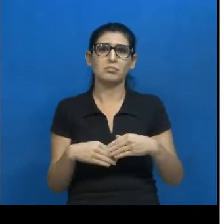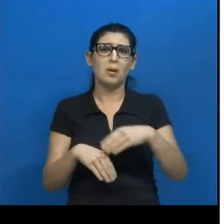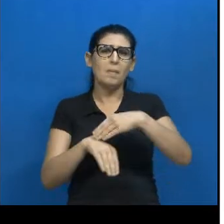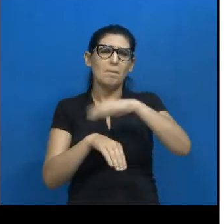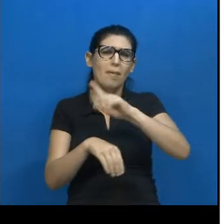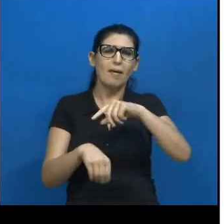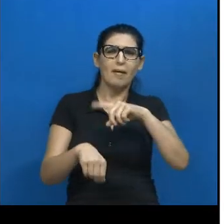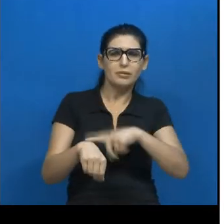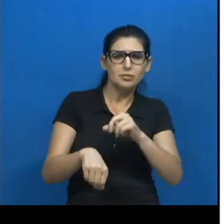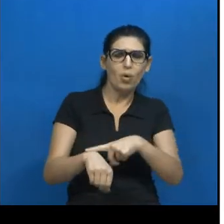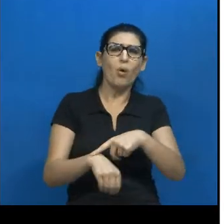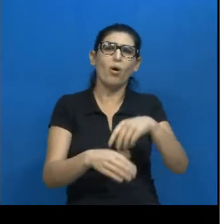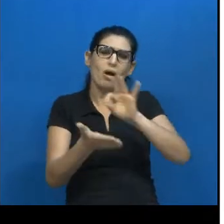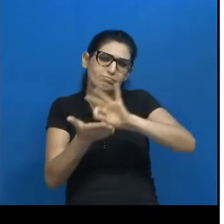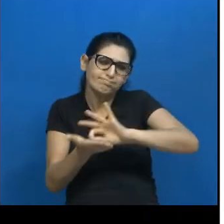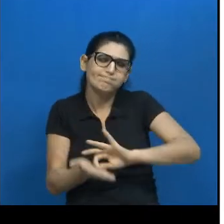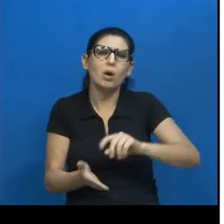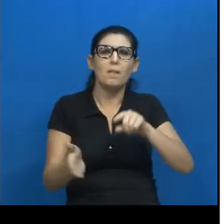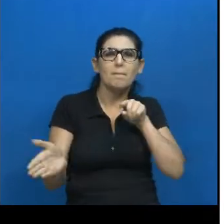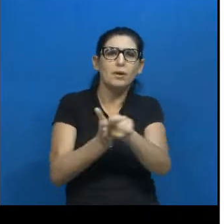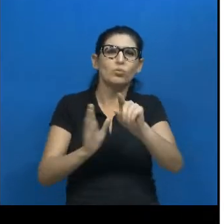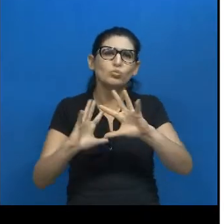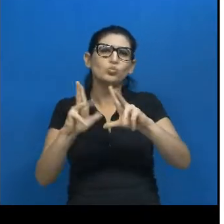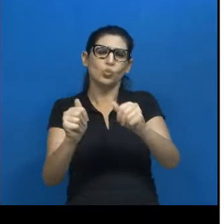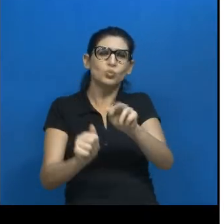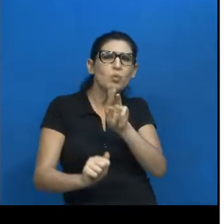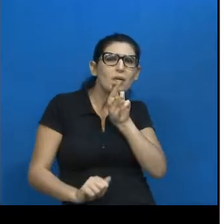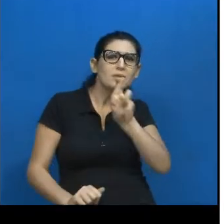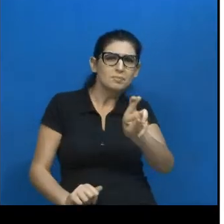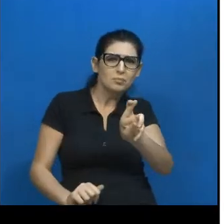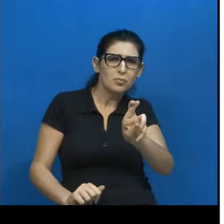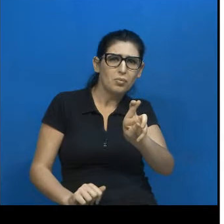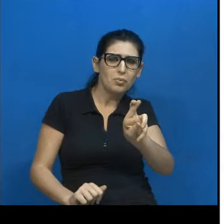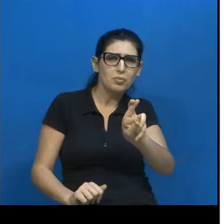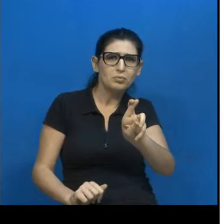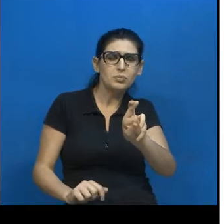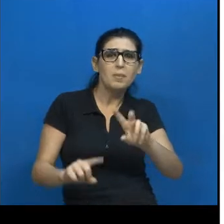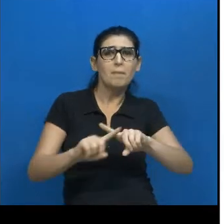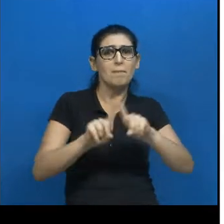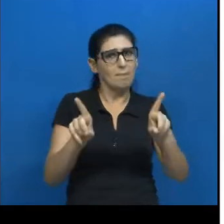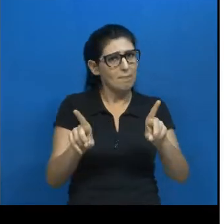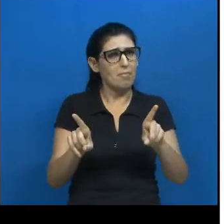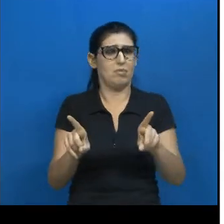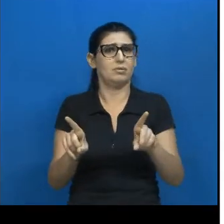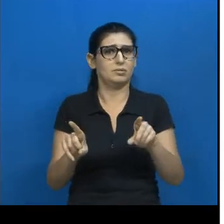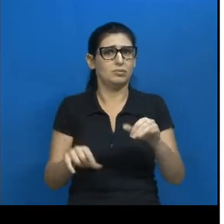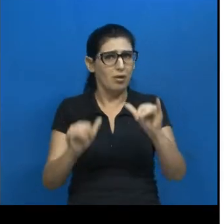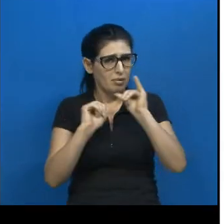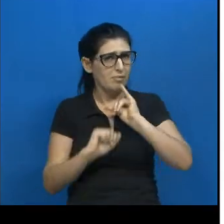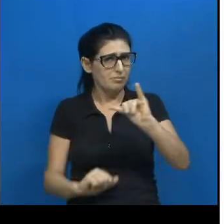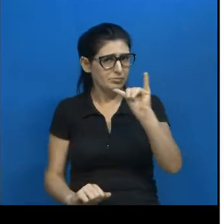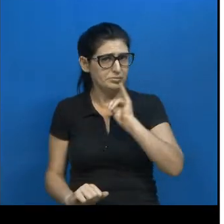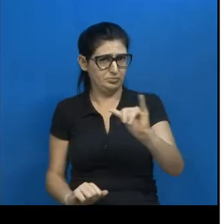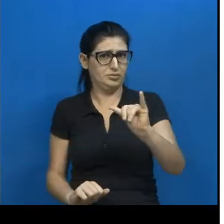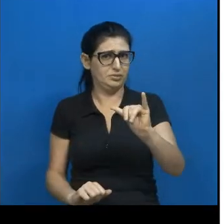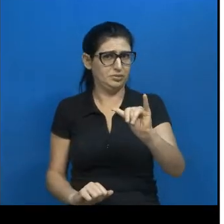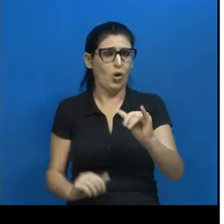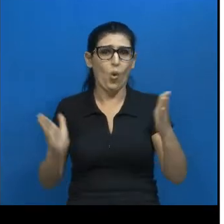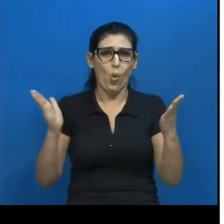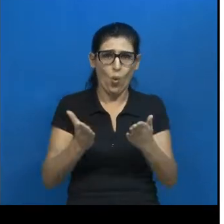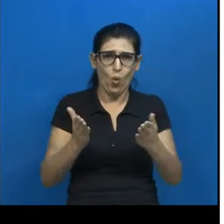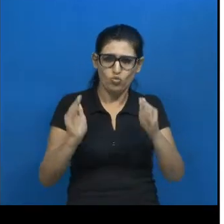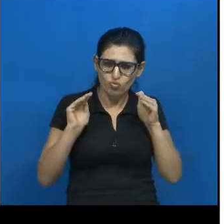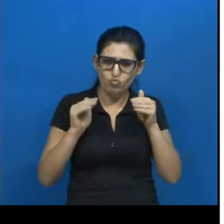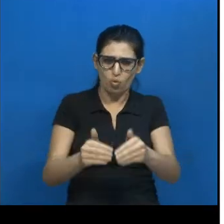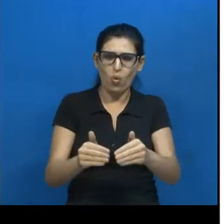vai anotar todas as perguntas e responder. Só deixar bem claro que esse assunto hoje é uma discussão